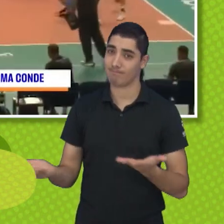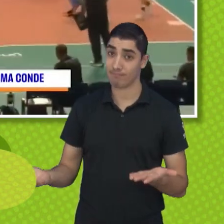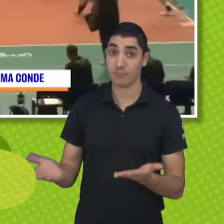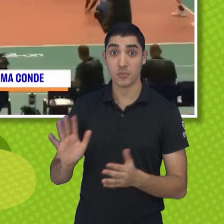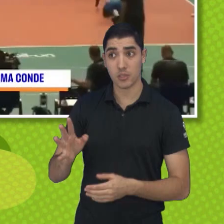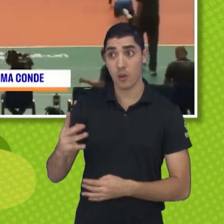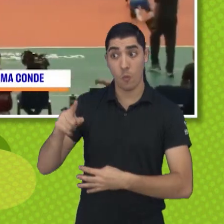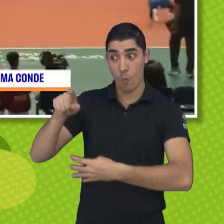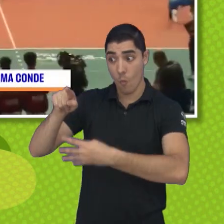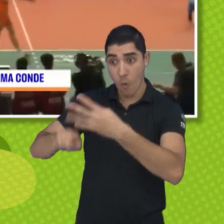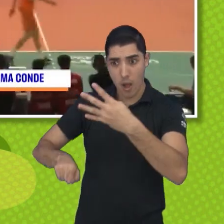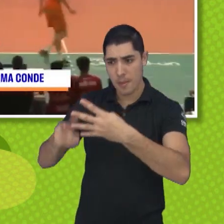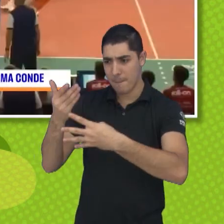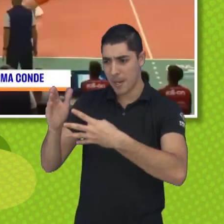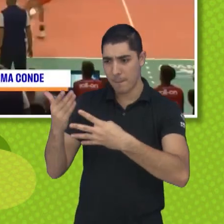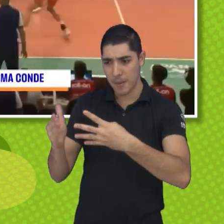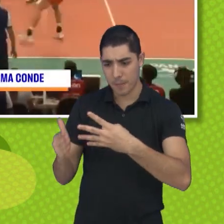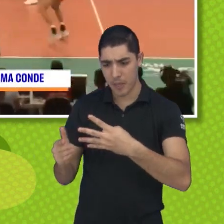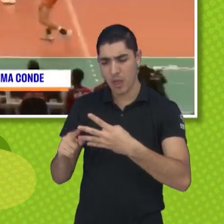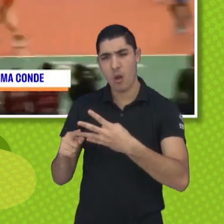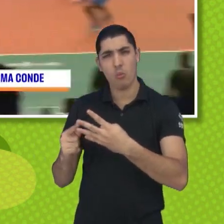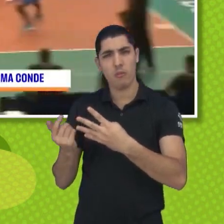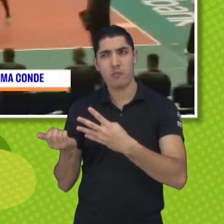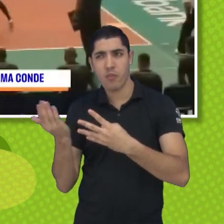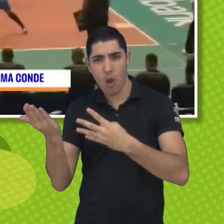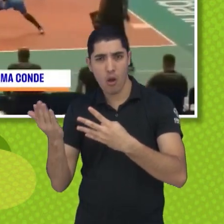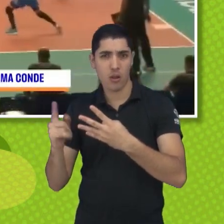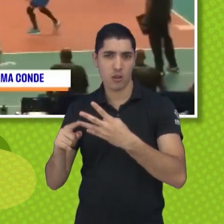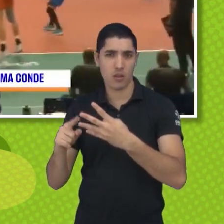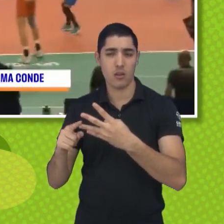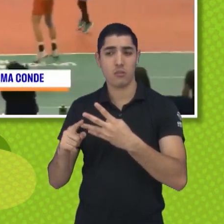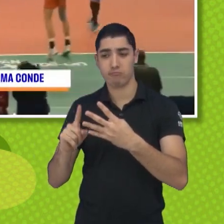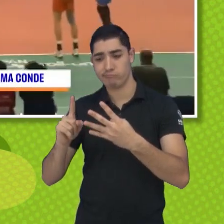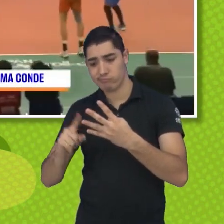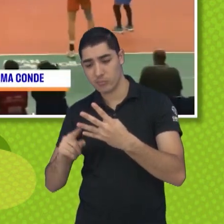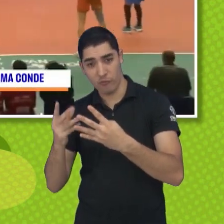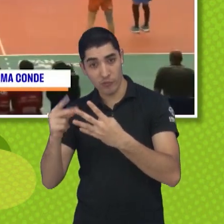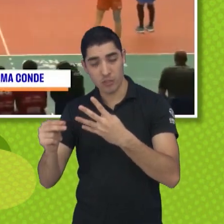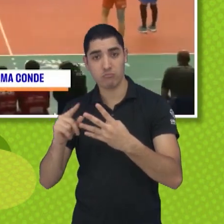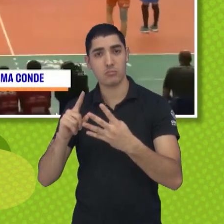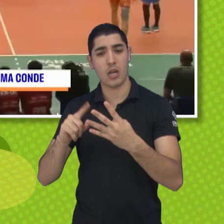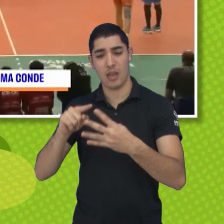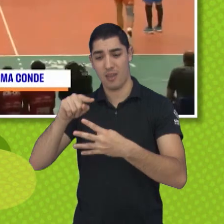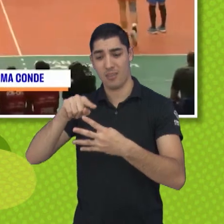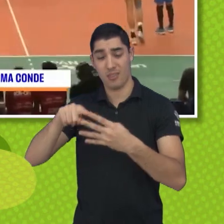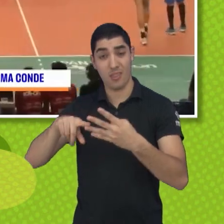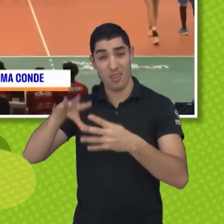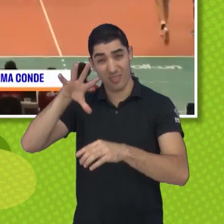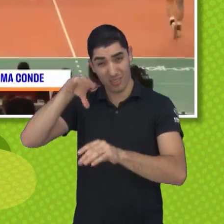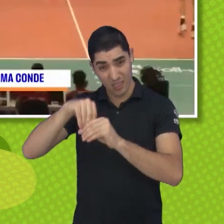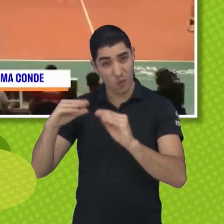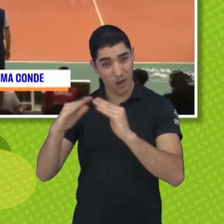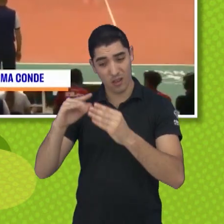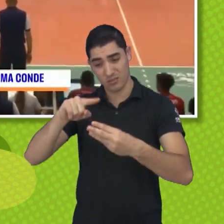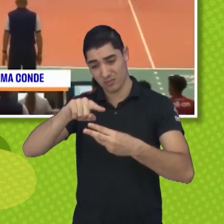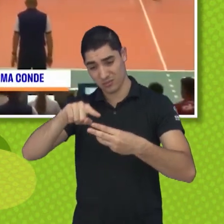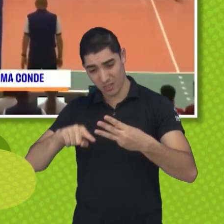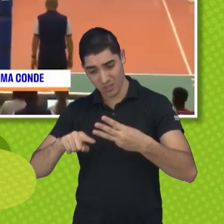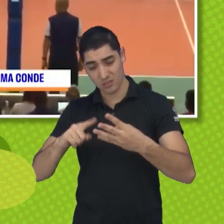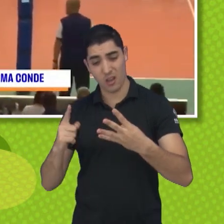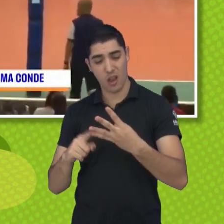quarta seguida aí, tirando uma fora de casa, né, mas 4 derrotas aí, 3 em casa, e agora essa derrota difícil